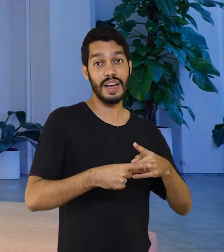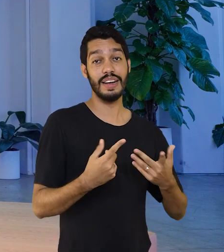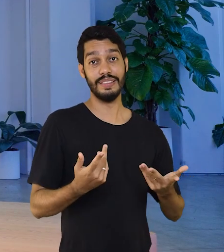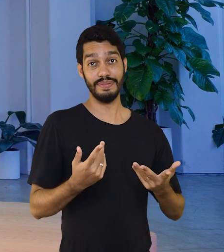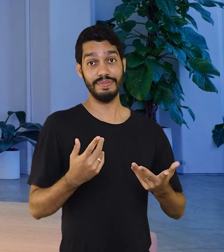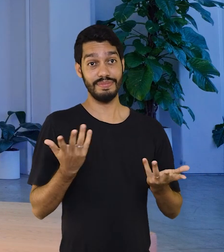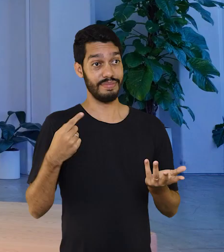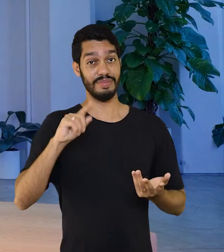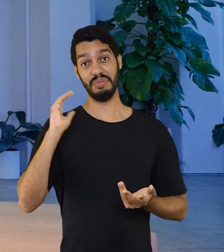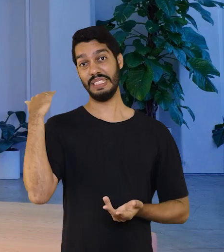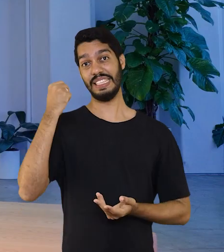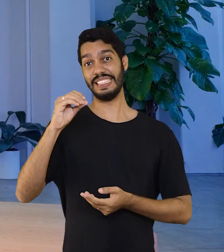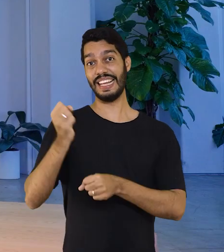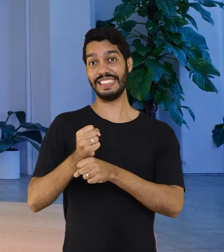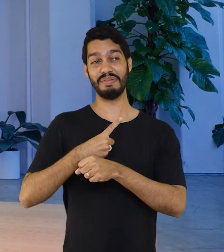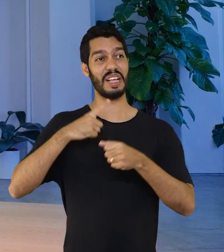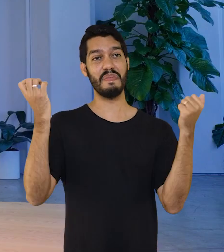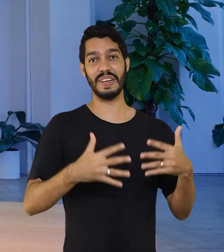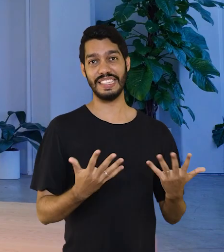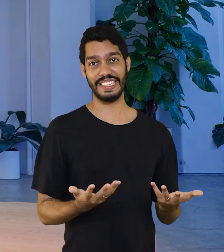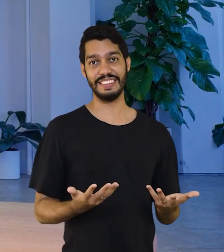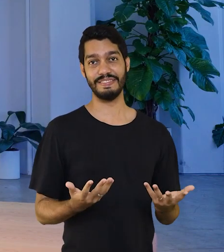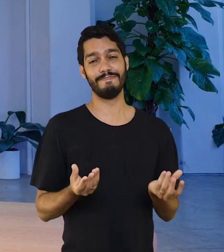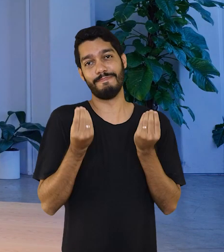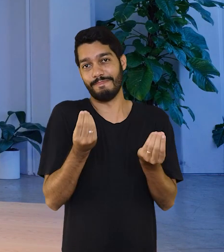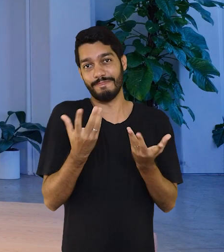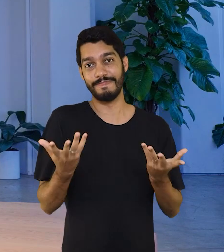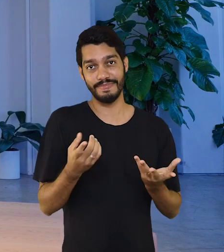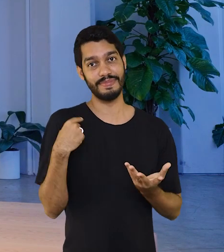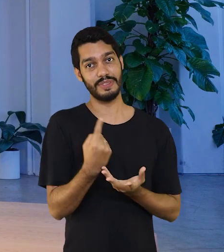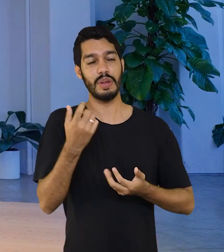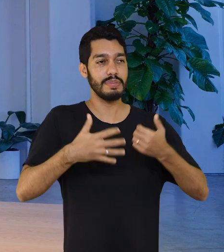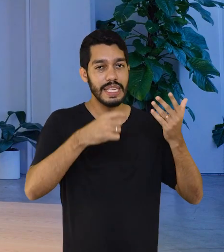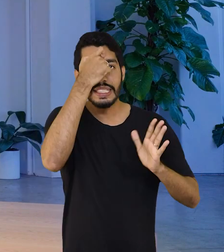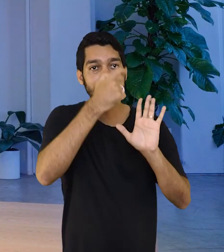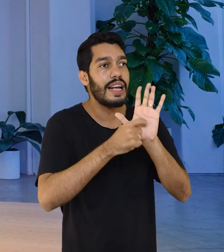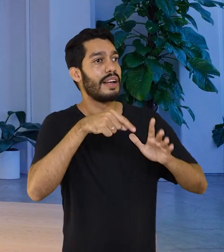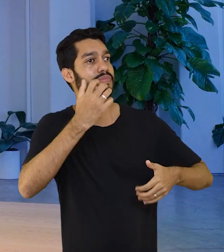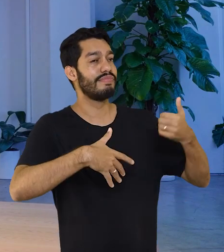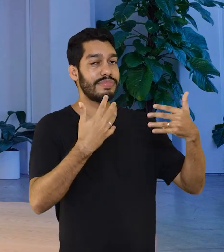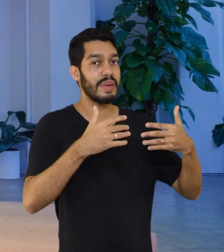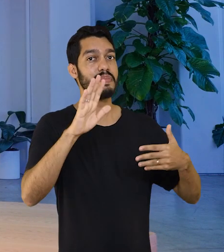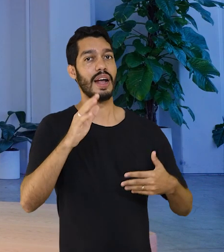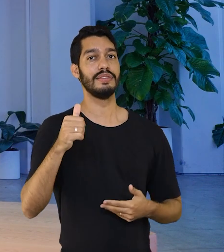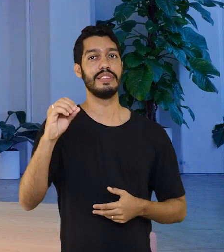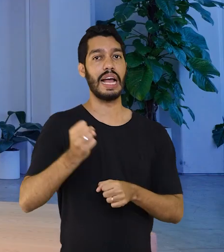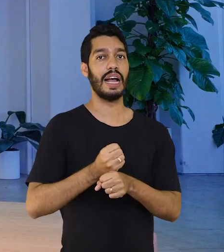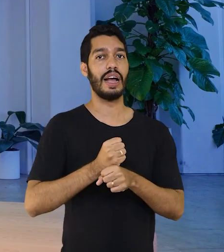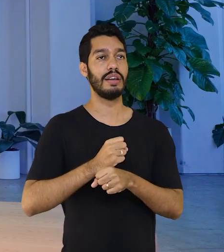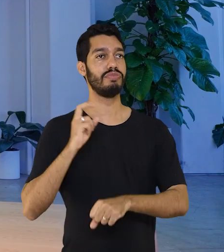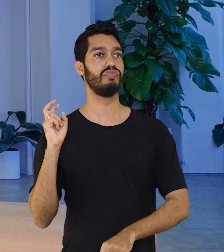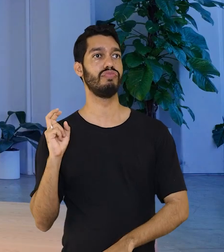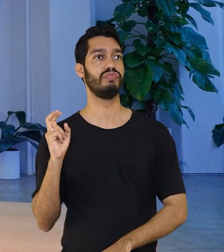não, inteligência artificial e dados para você criar melhores estratégias vai ser importante. E aí você ficava um tempão para explicar isso. 10